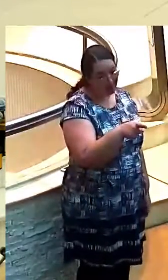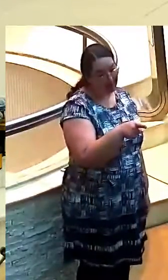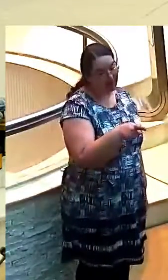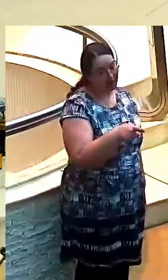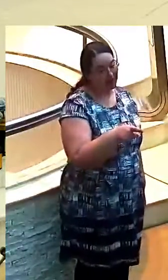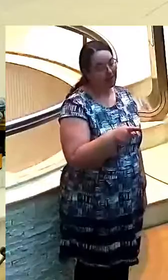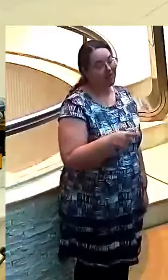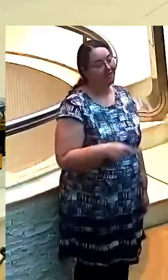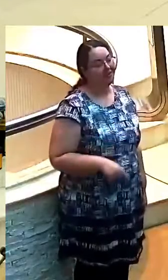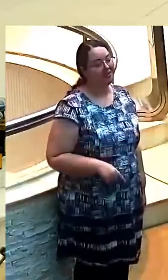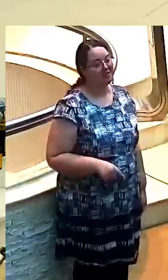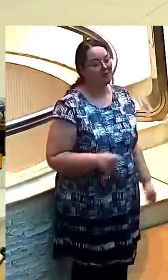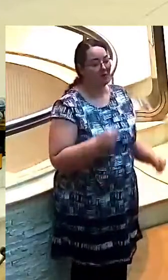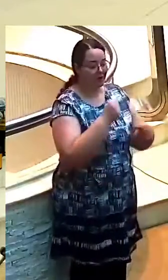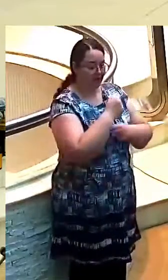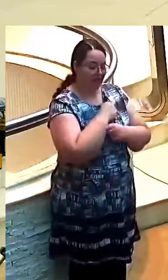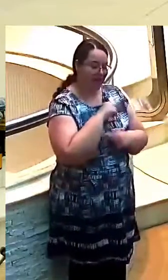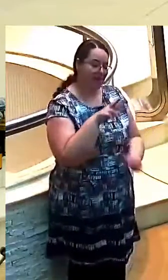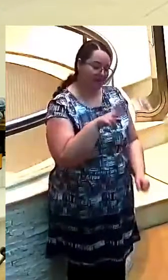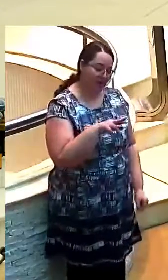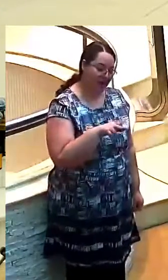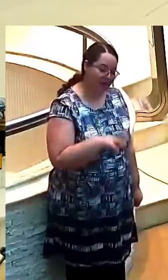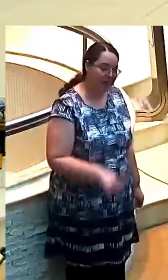meu querido irmão, e minha querida irmã,